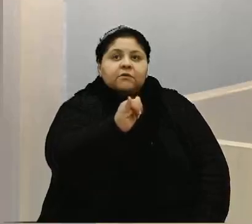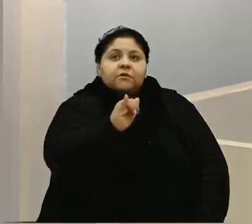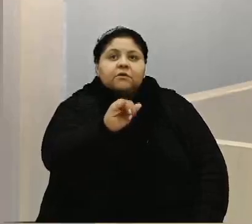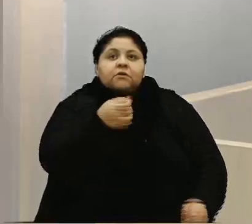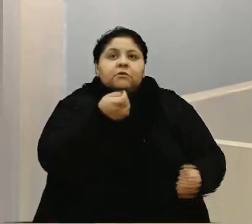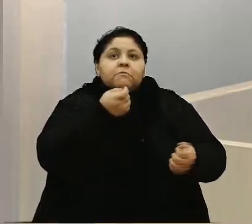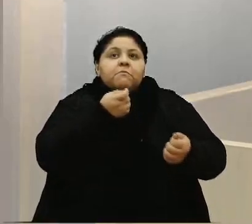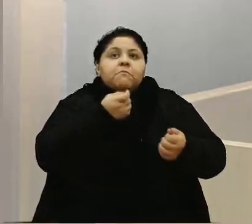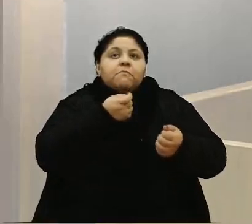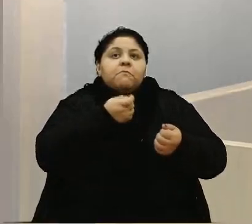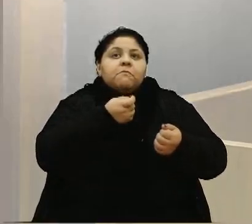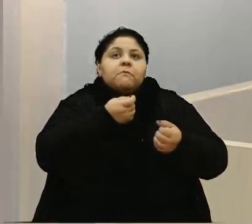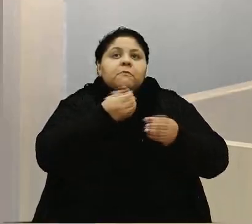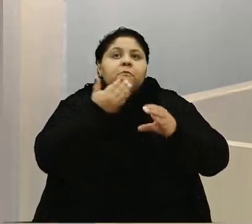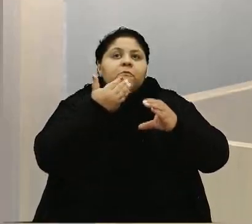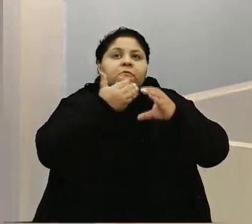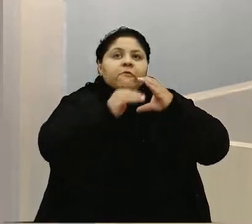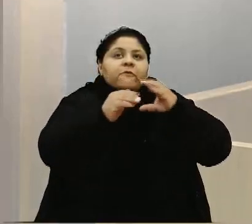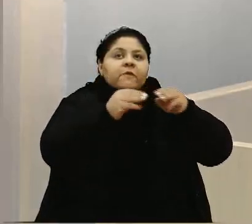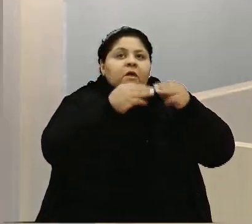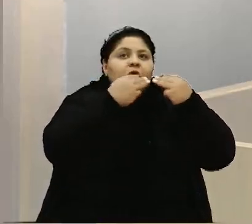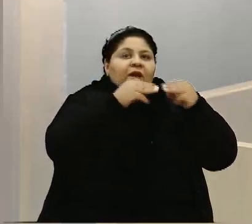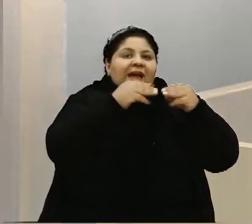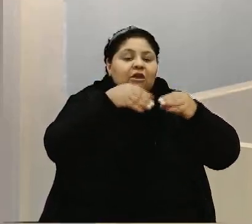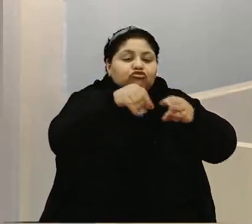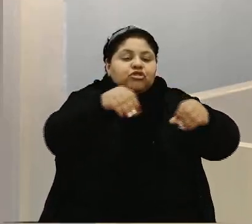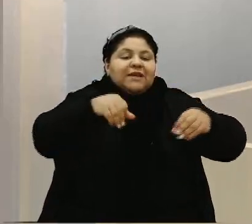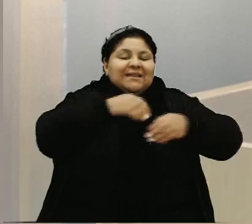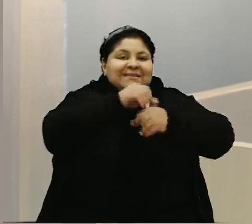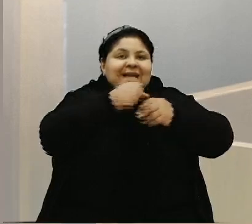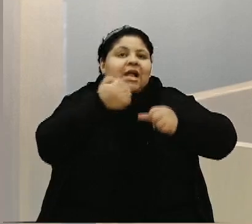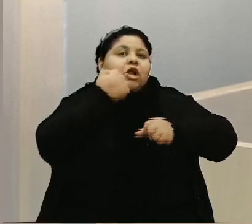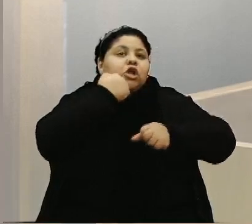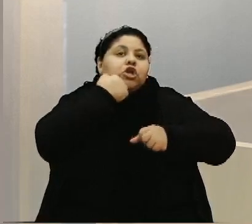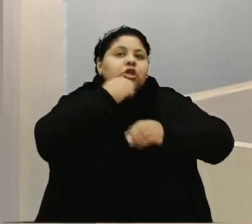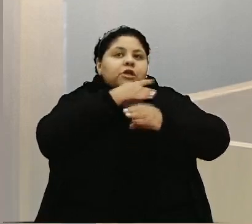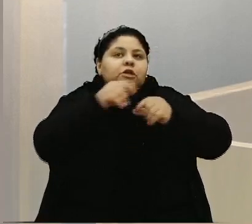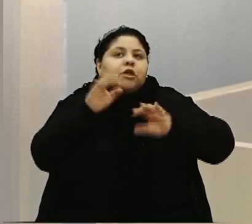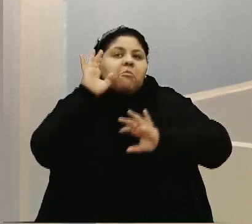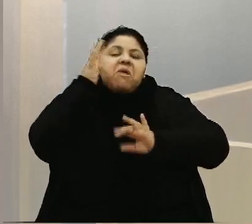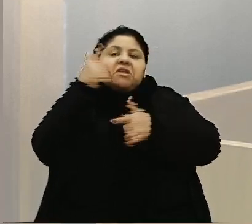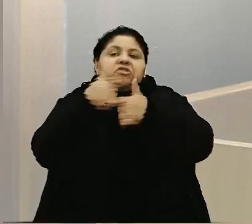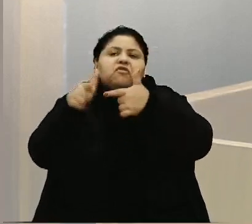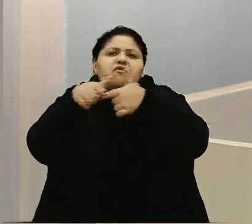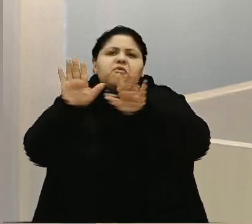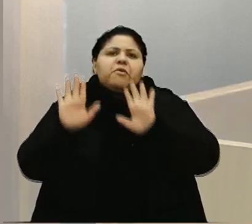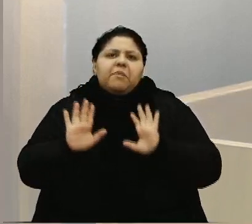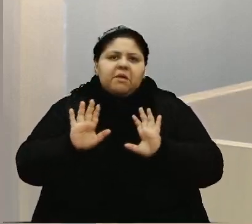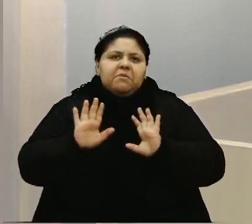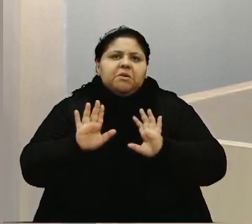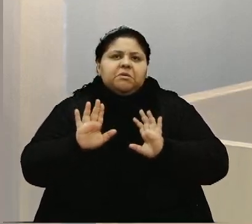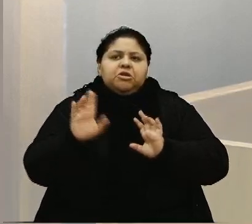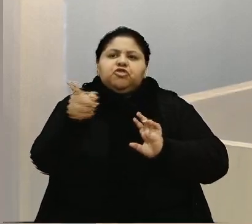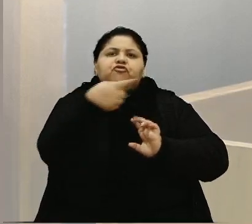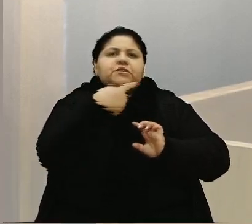uma caçamba de cascalho aí para vocês, para resolver o problema de vocês.